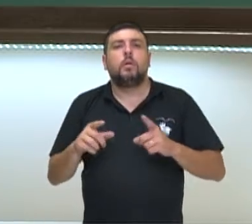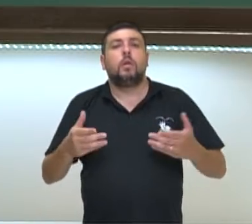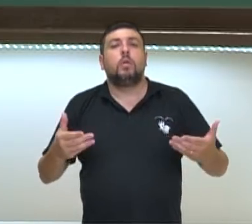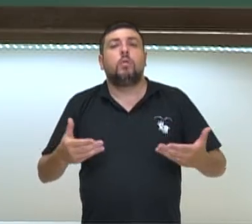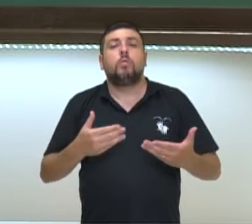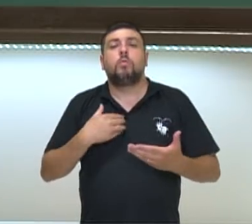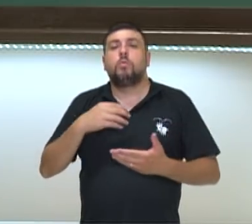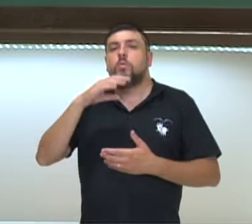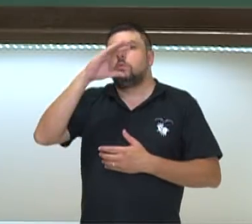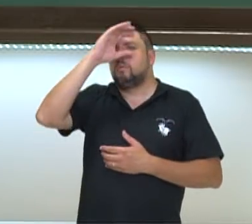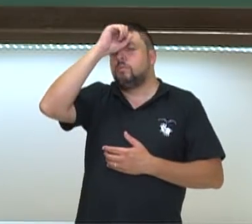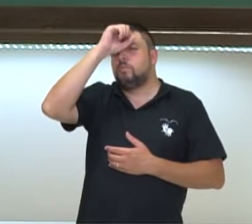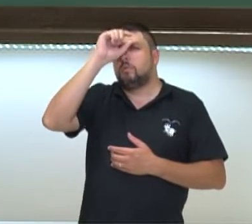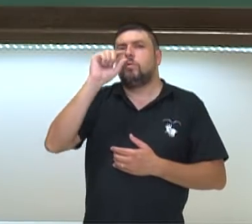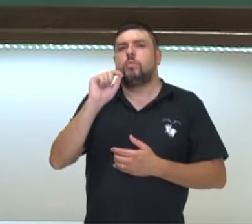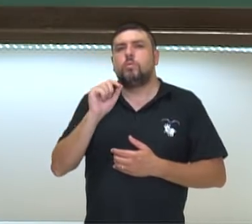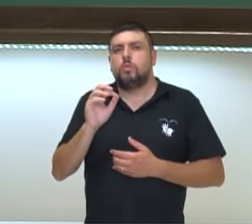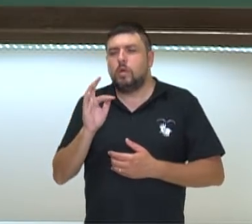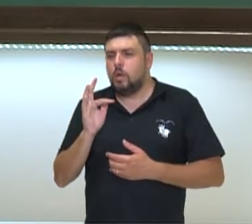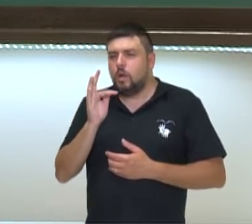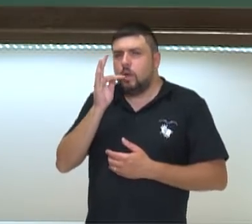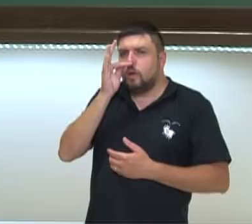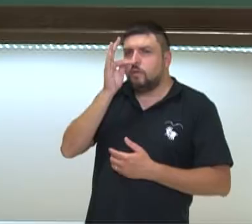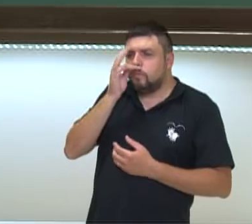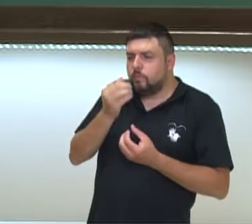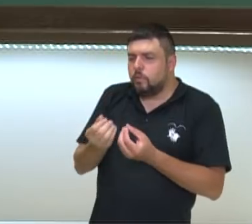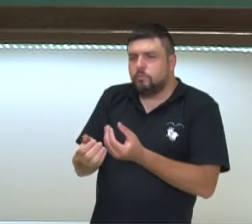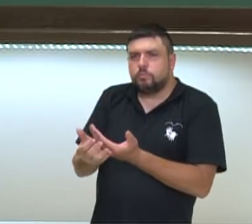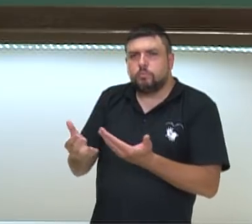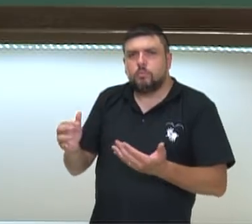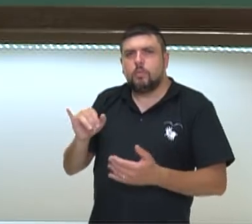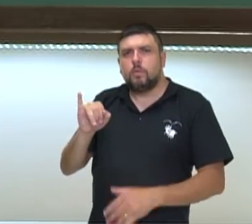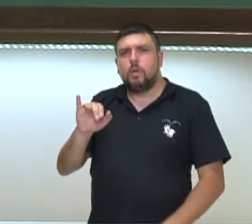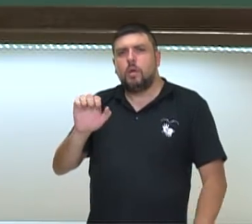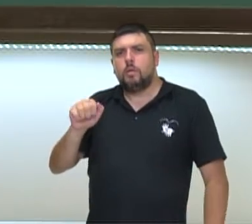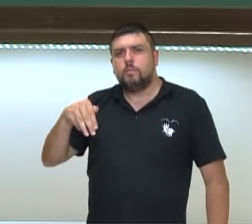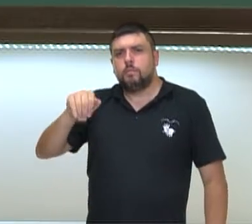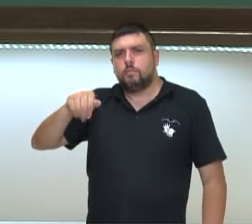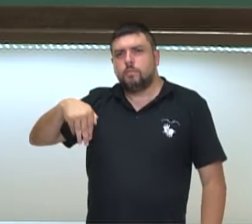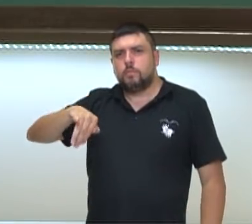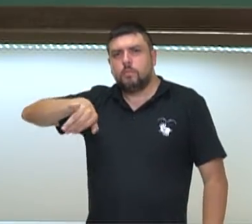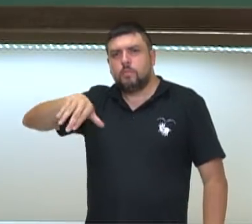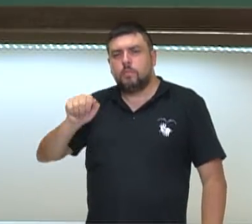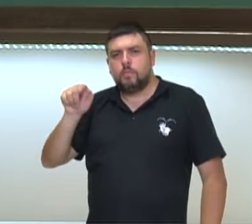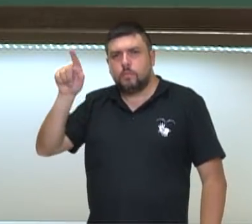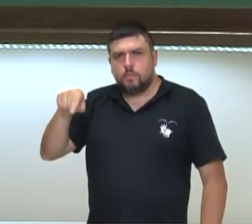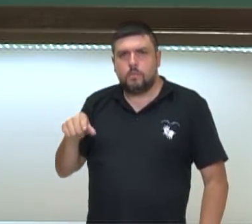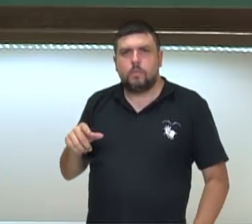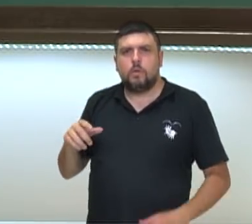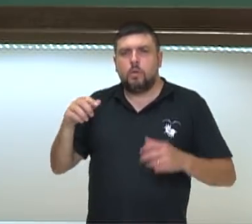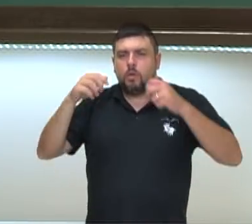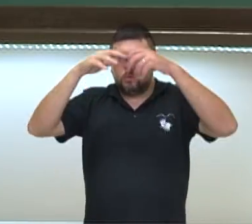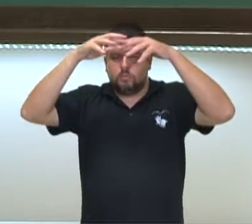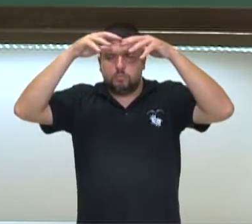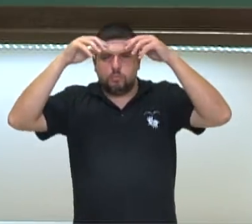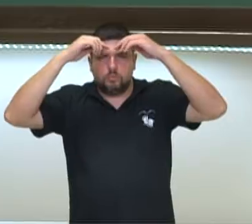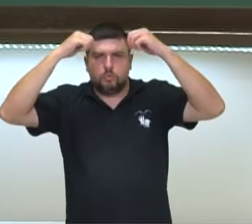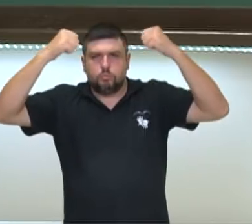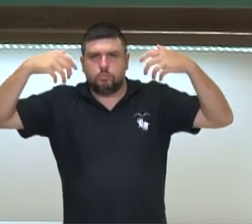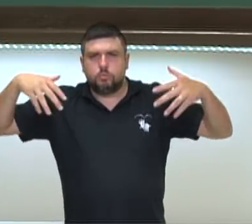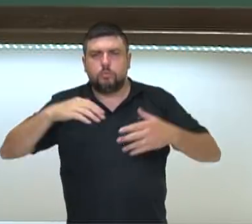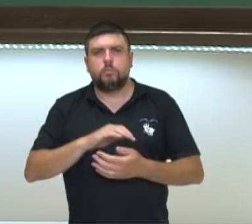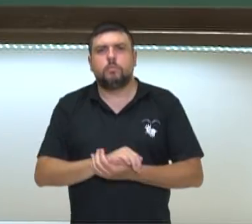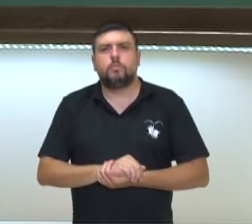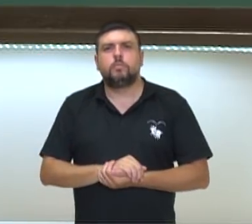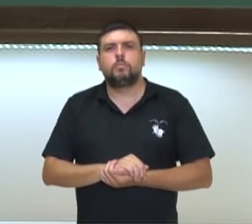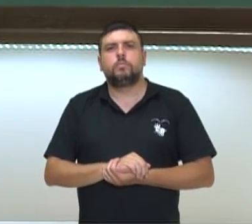aqui sobre flores para Iemanjá, esse ritual que acontece no fim de ano, mas no Candomblé acontece também no dia que é